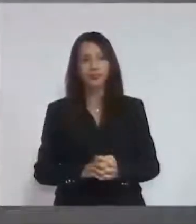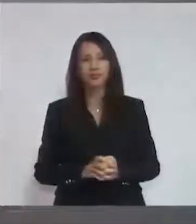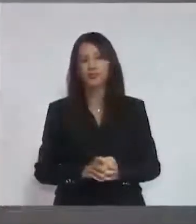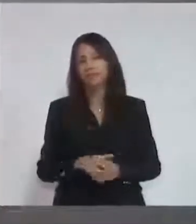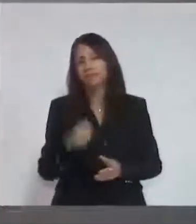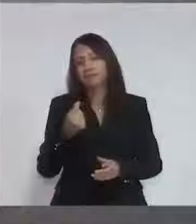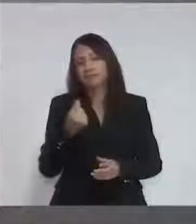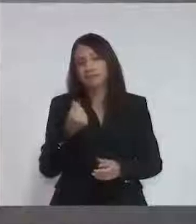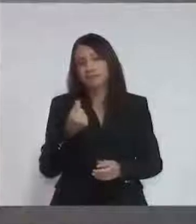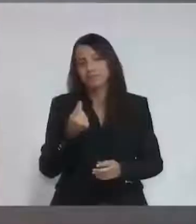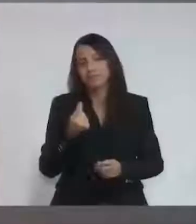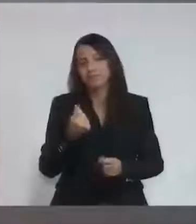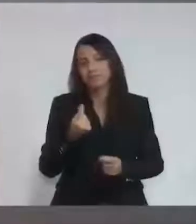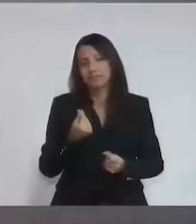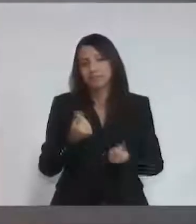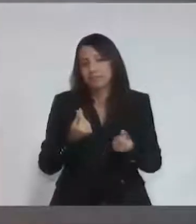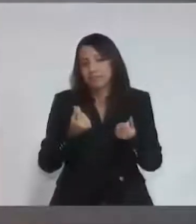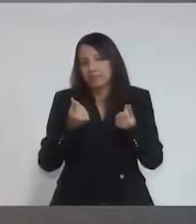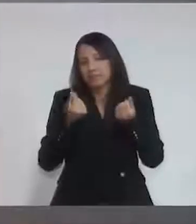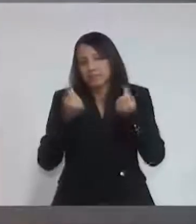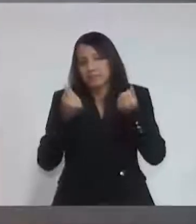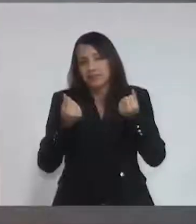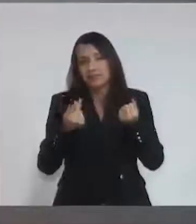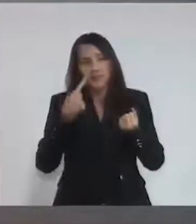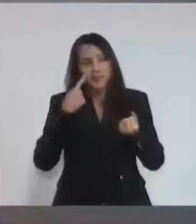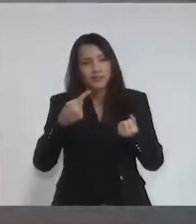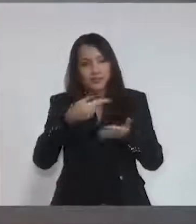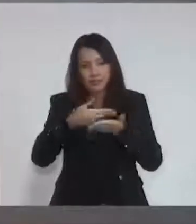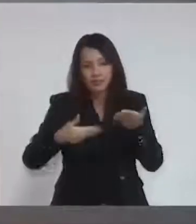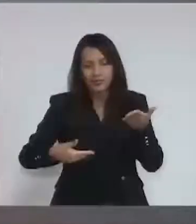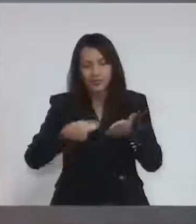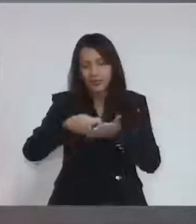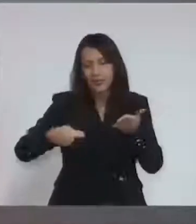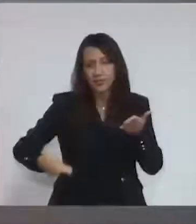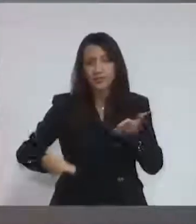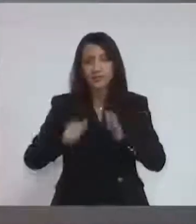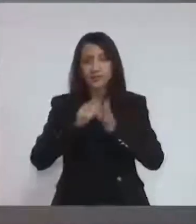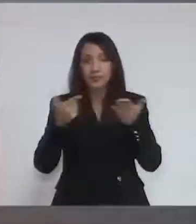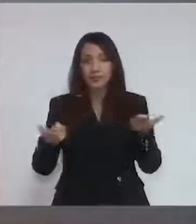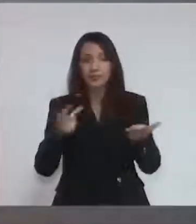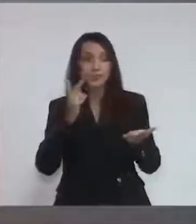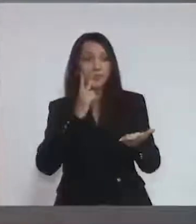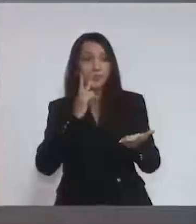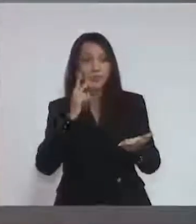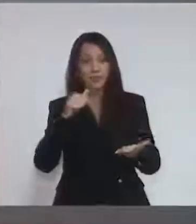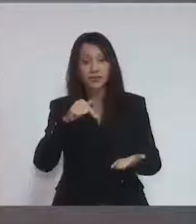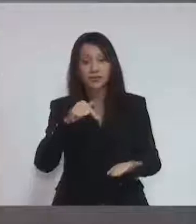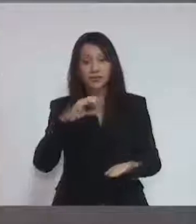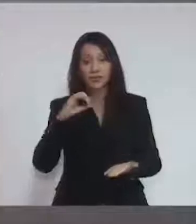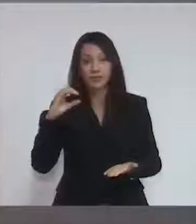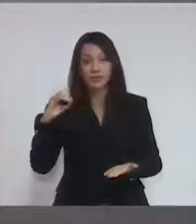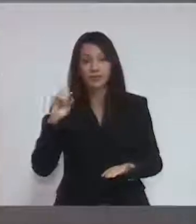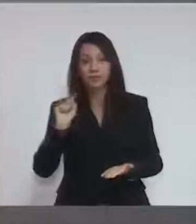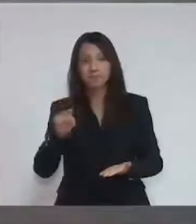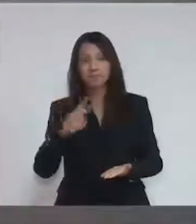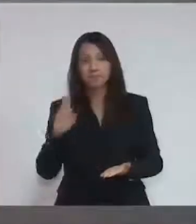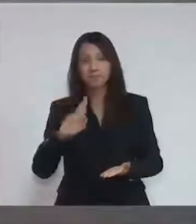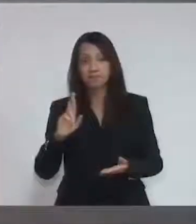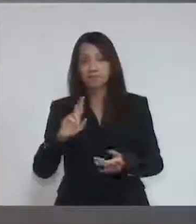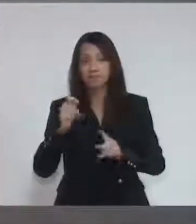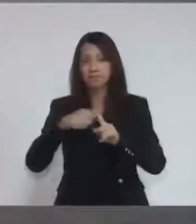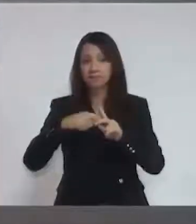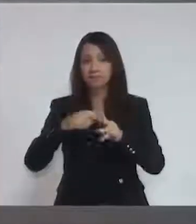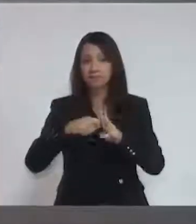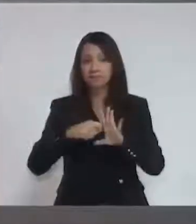né? A gente viu aí na matéria do Jornal de Vinhedo uma média de R$700 mil por mês, né? Era um pouco mais de